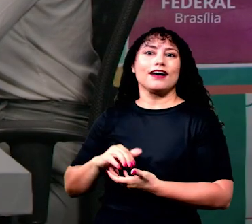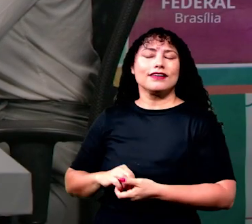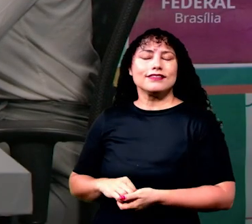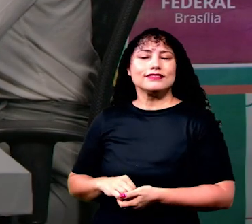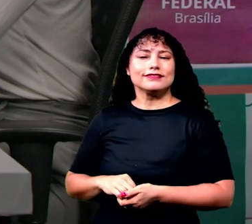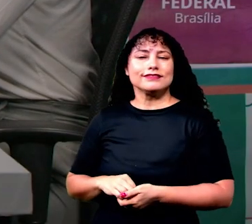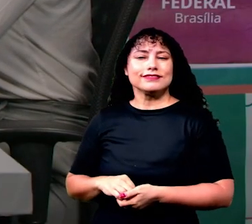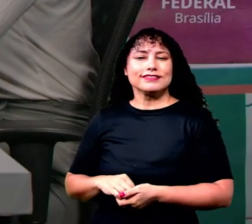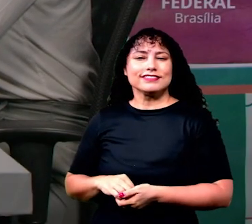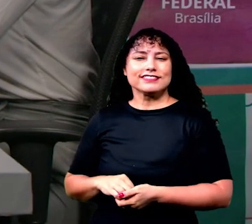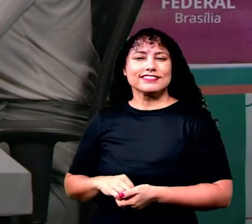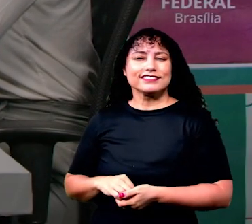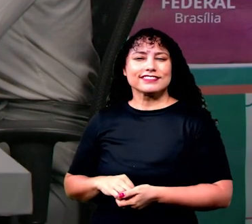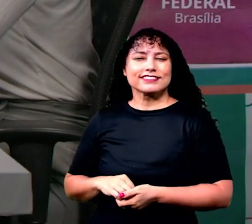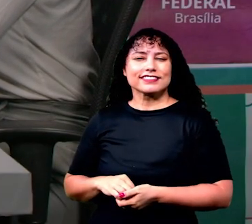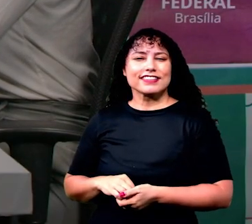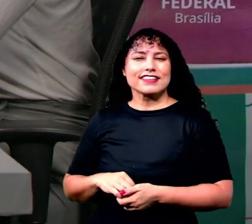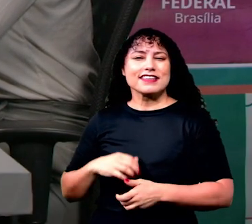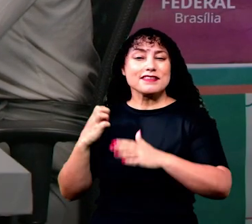internacionais, eh